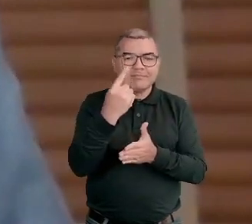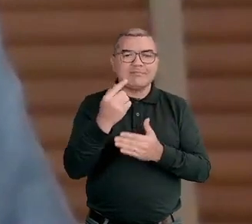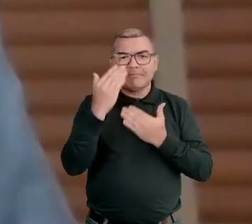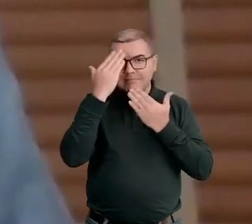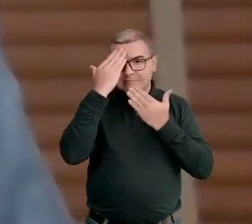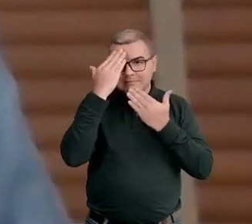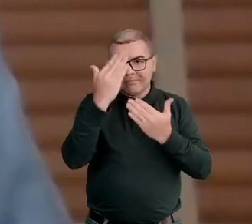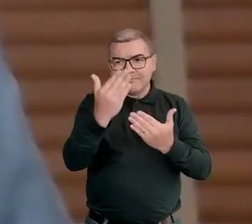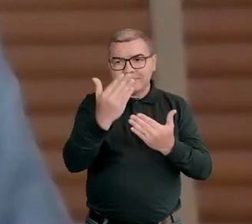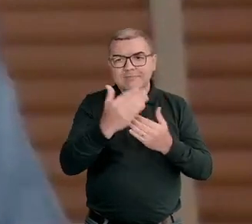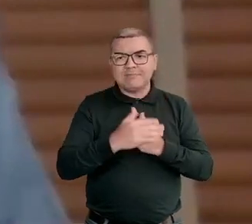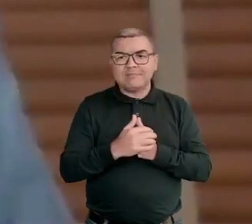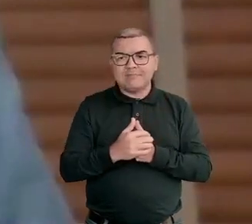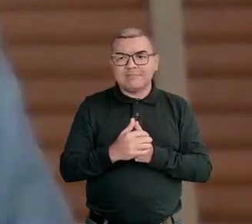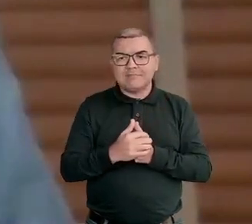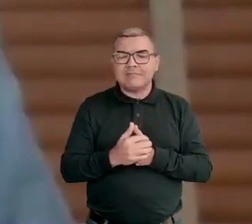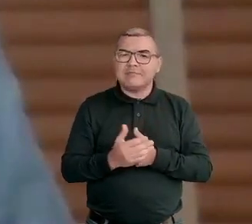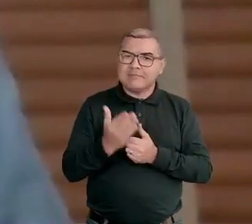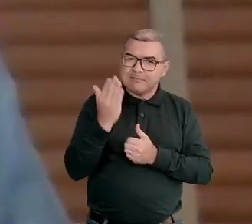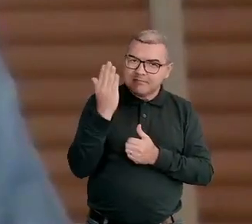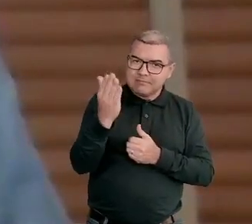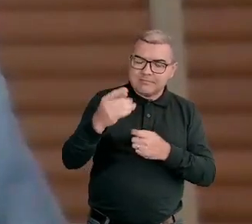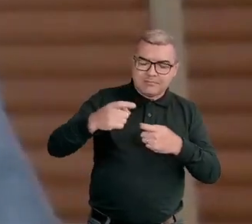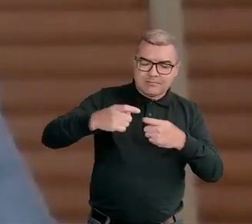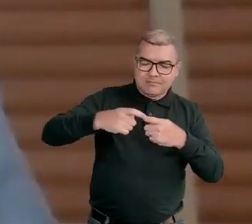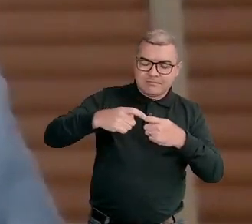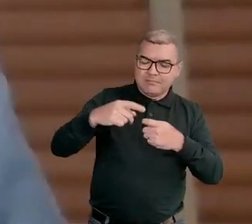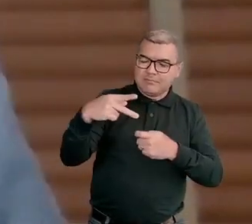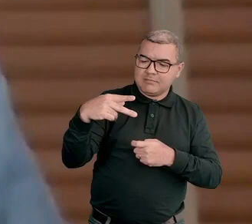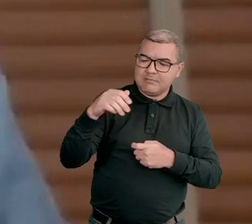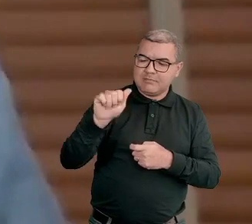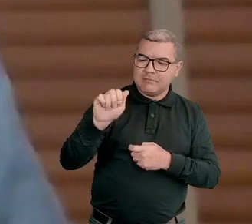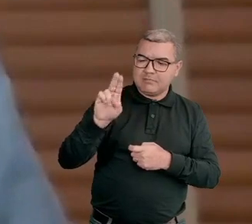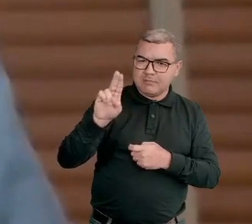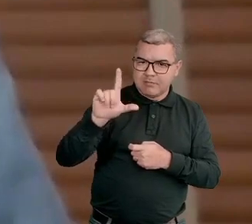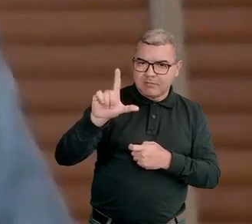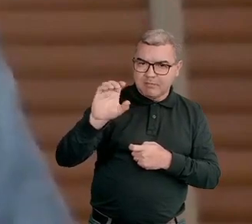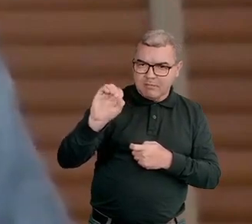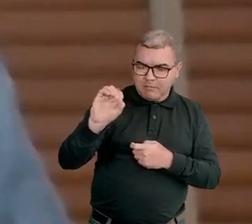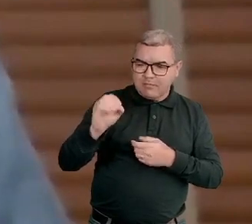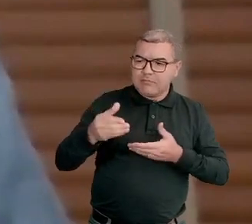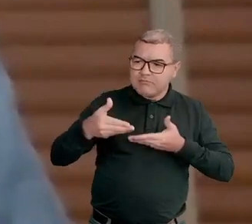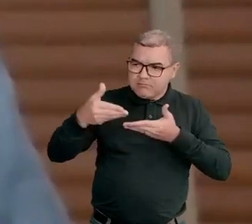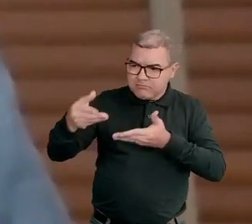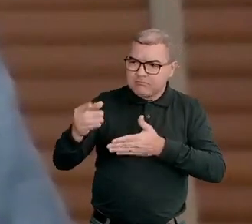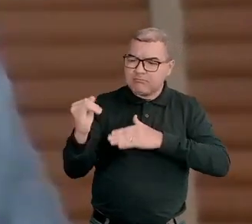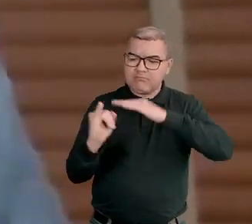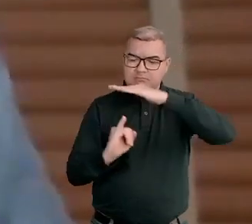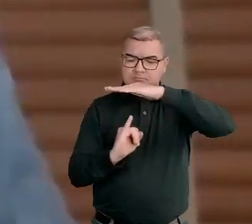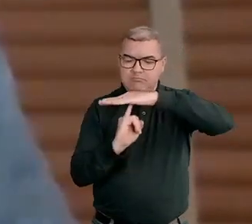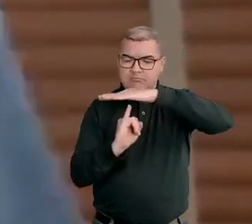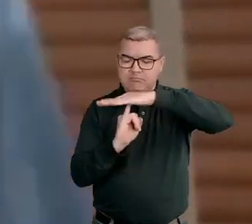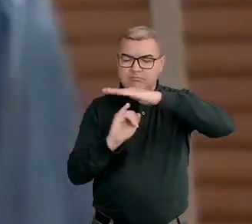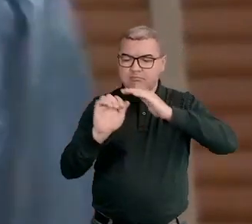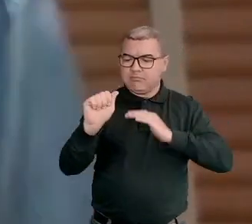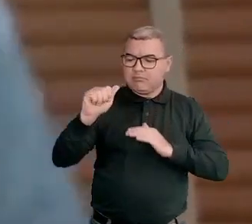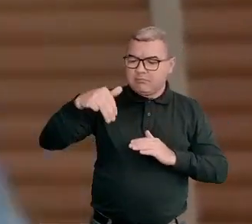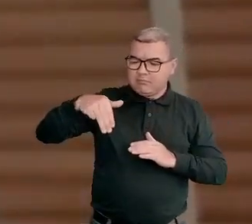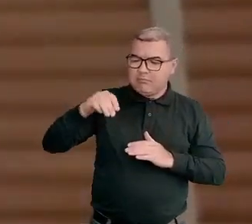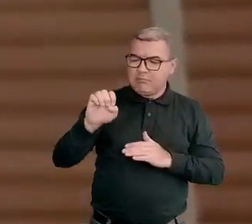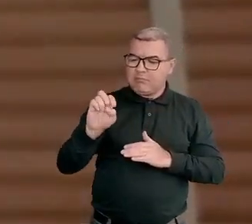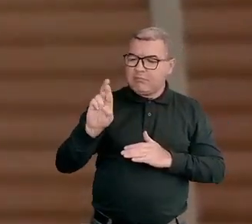lugar, agradecer ao Dr. Paulo César de Souza e ao Instituto Américas esse